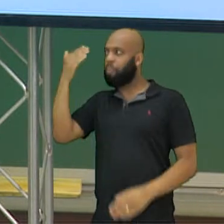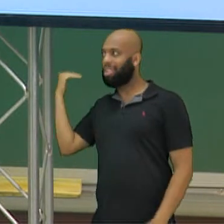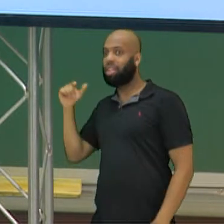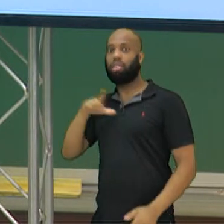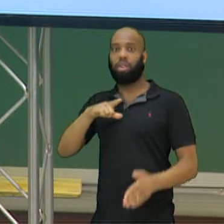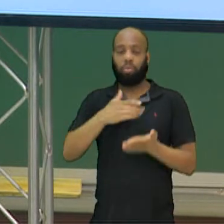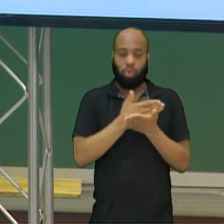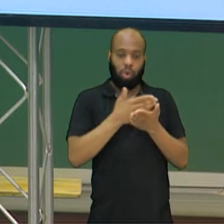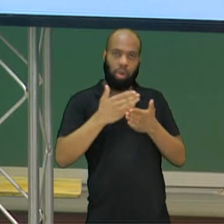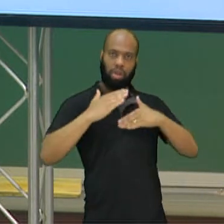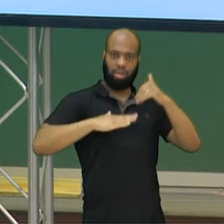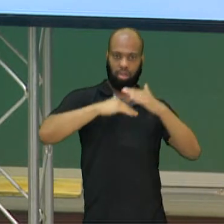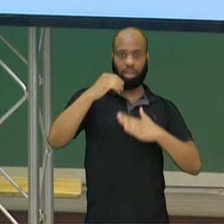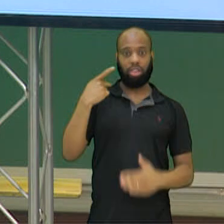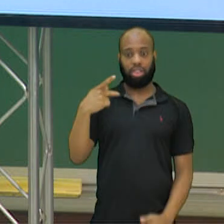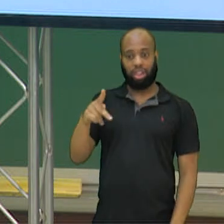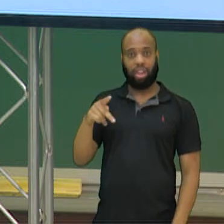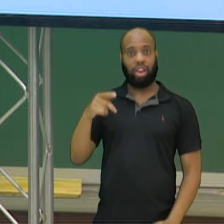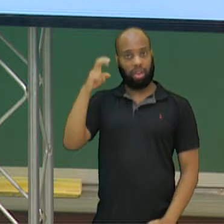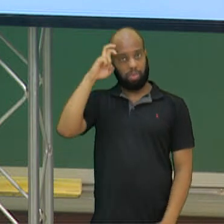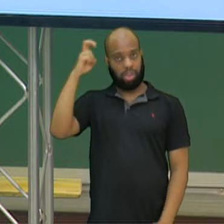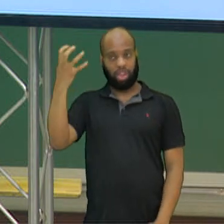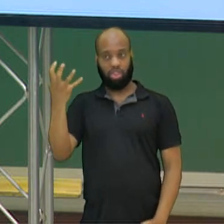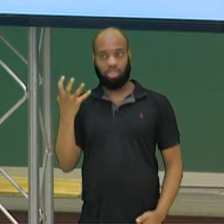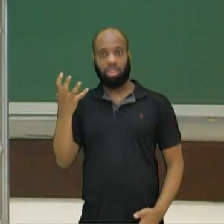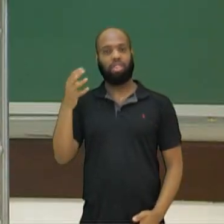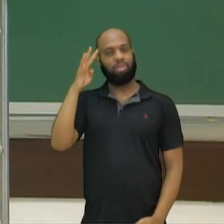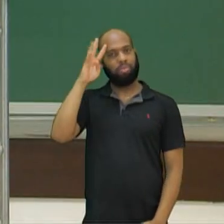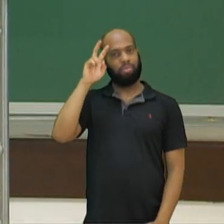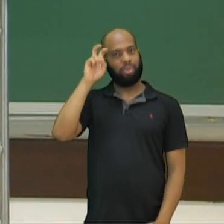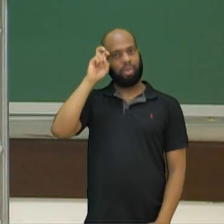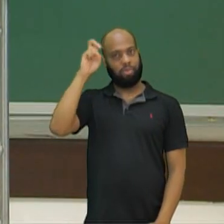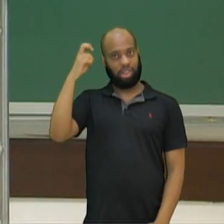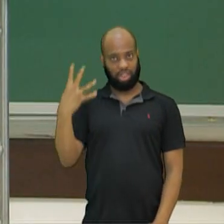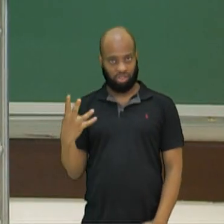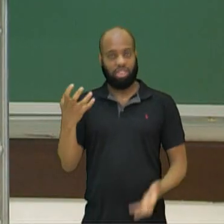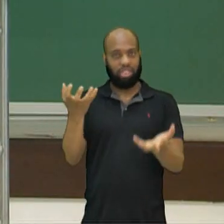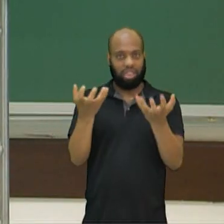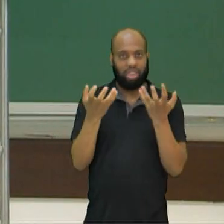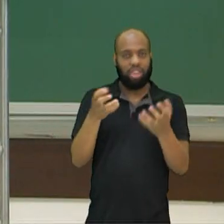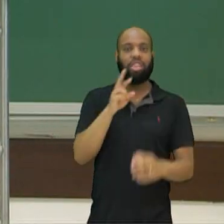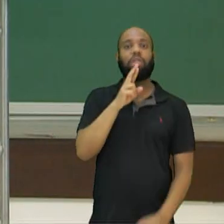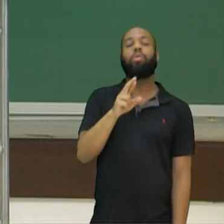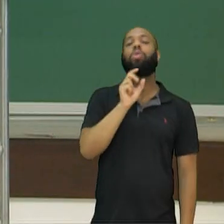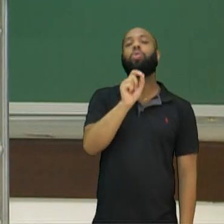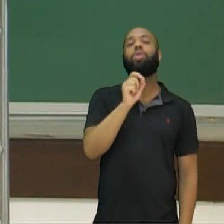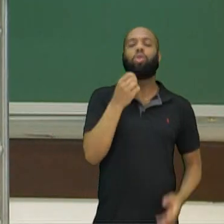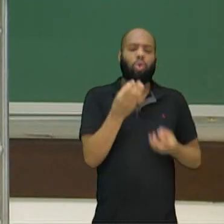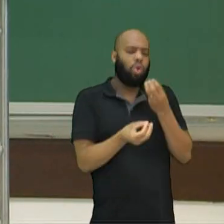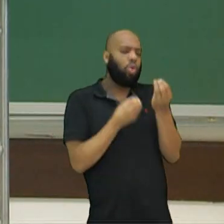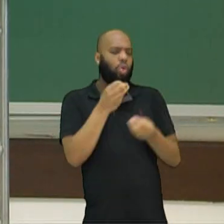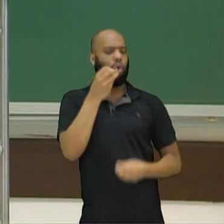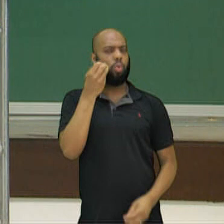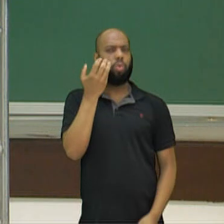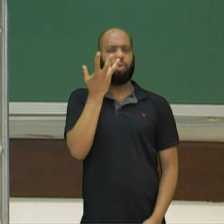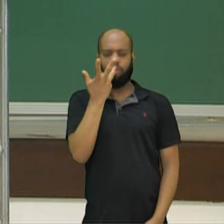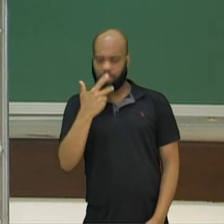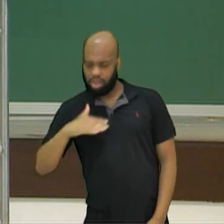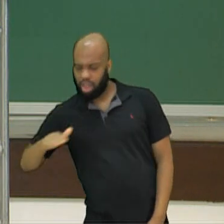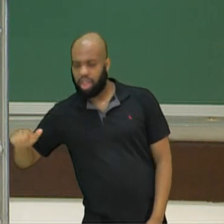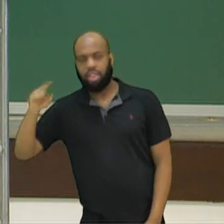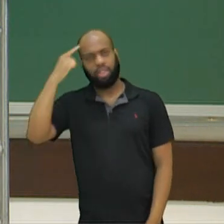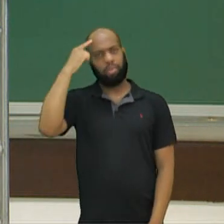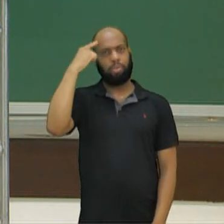carreira ele estava preocupado em responder a seguinte questão: como que as crianças pensam? Como que